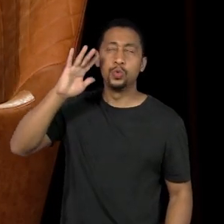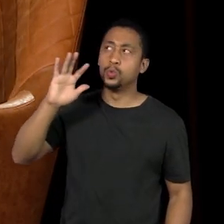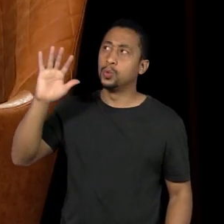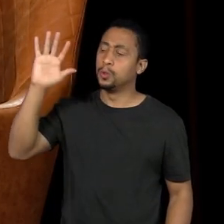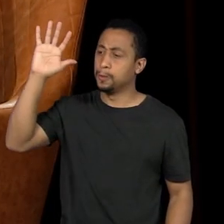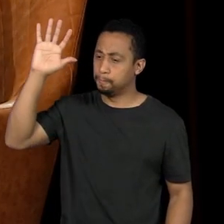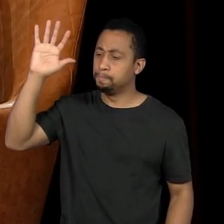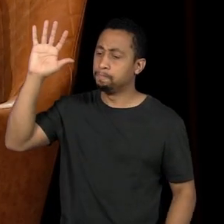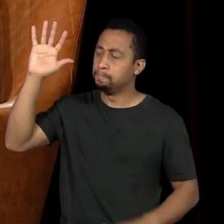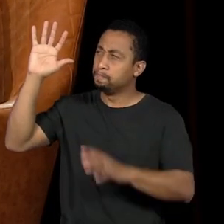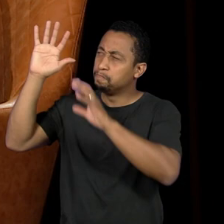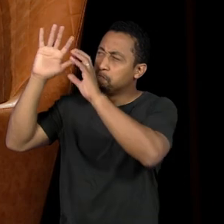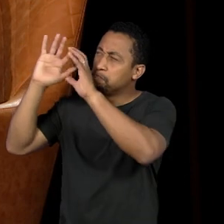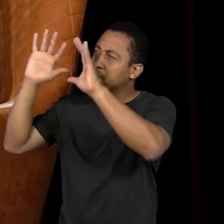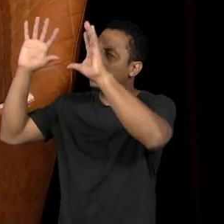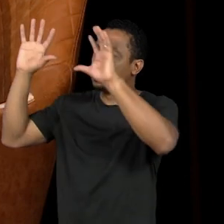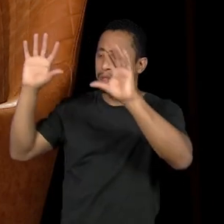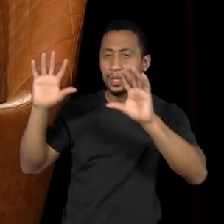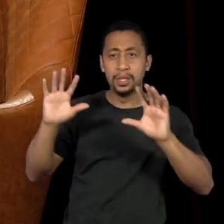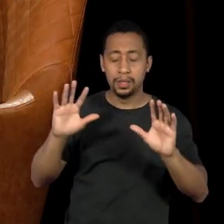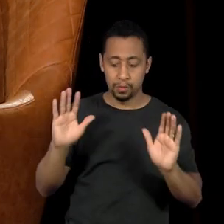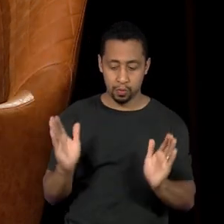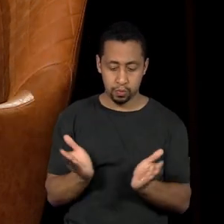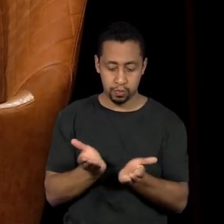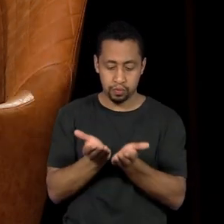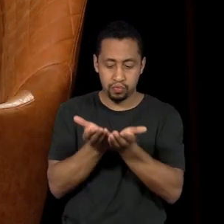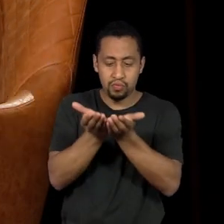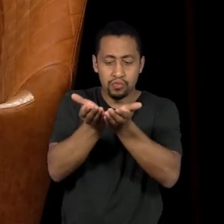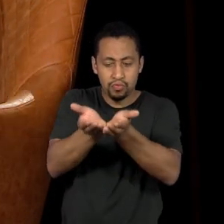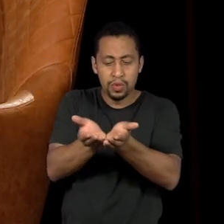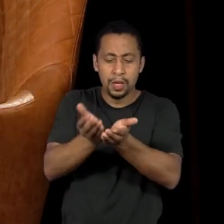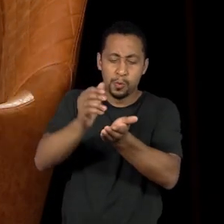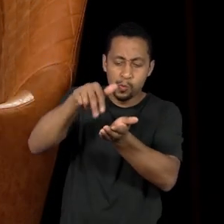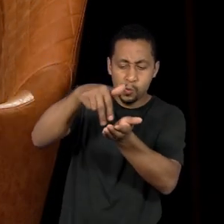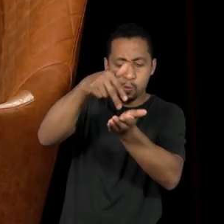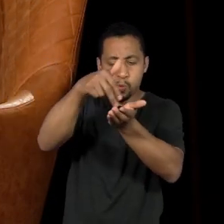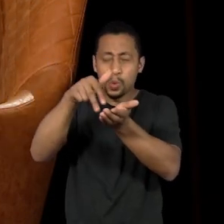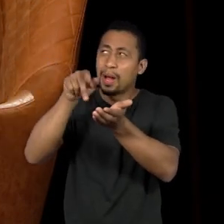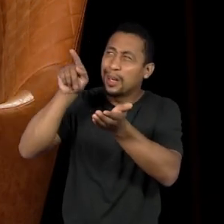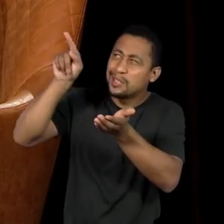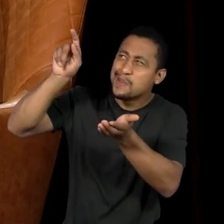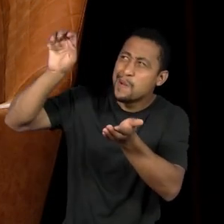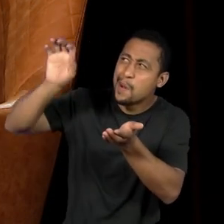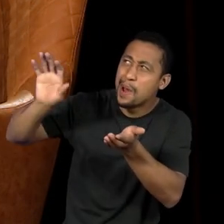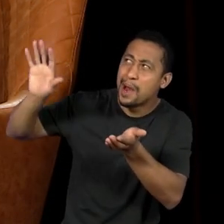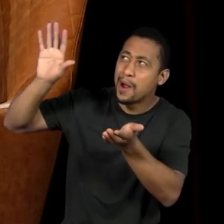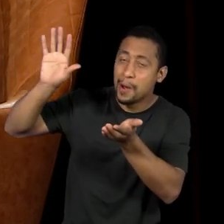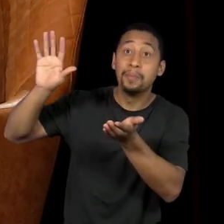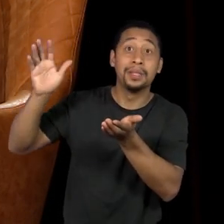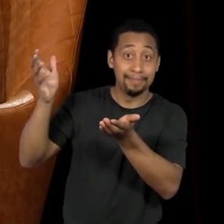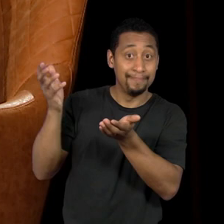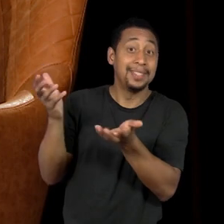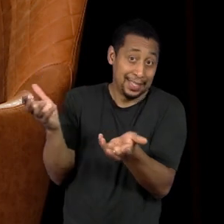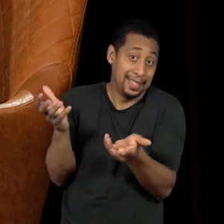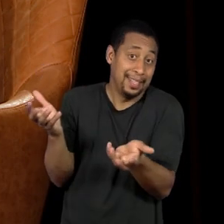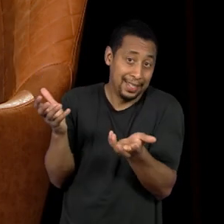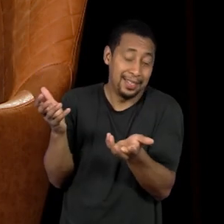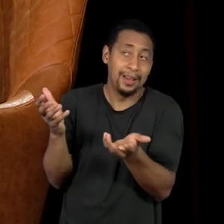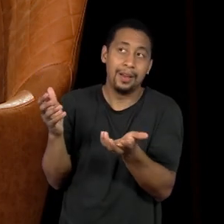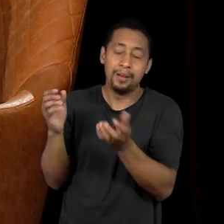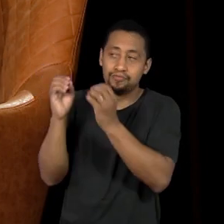de visionário, era um cara que amava a arte, né? Ele imaginou fazer uma barca que